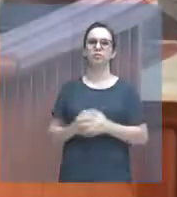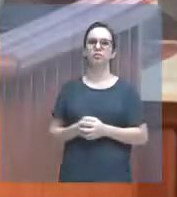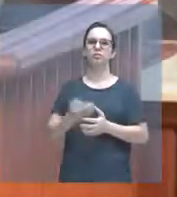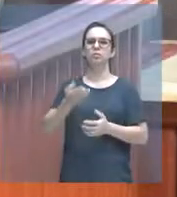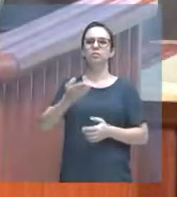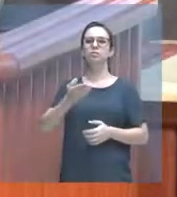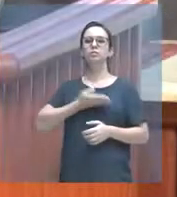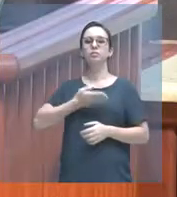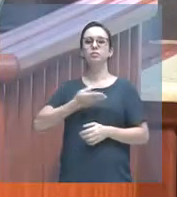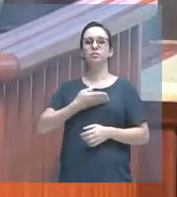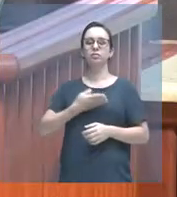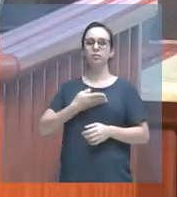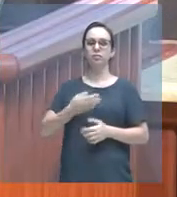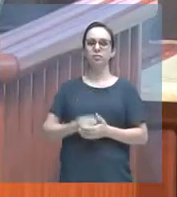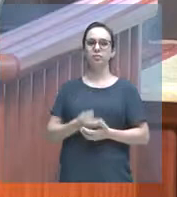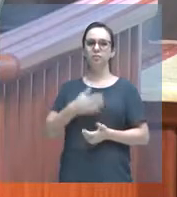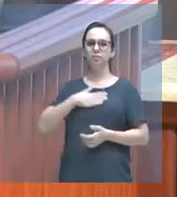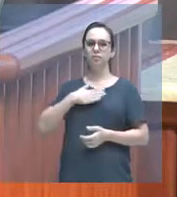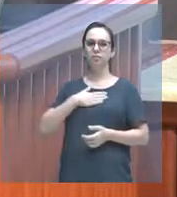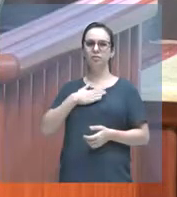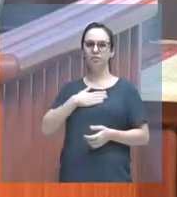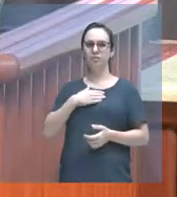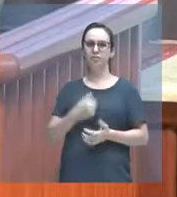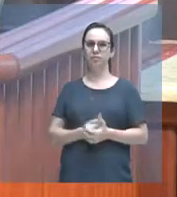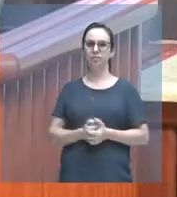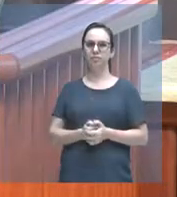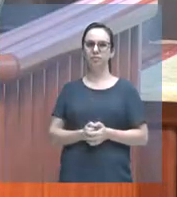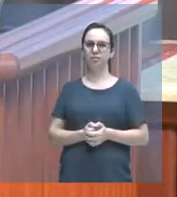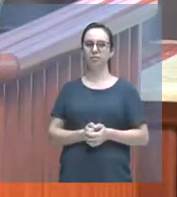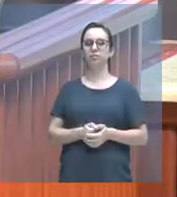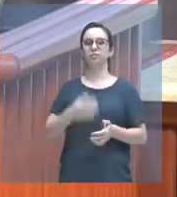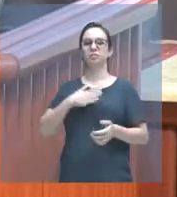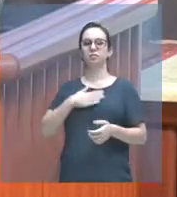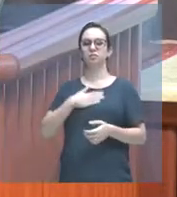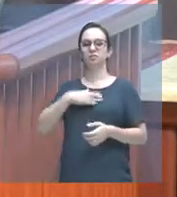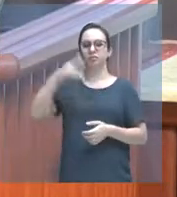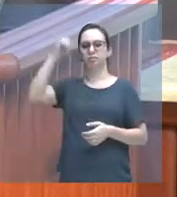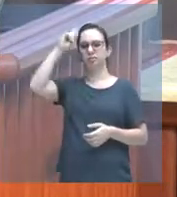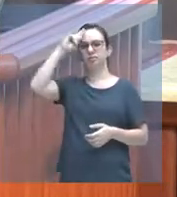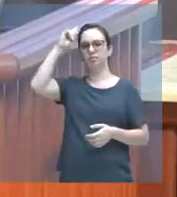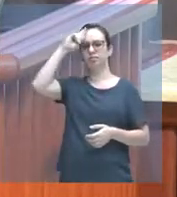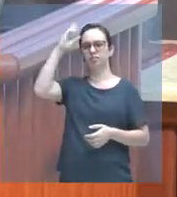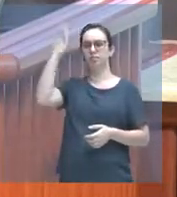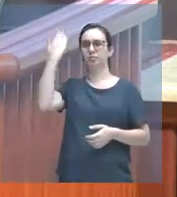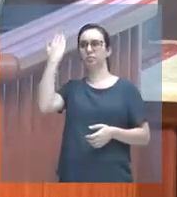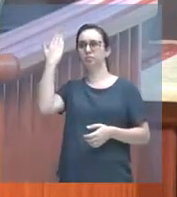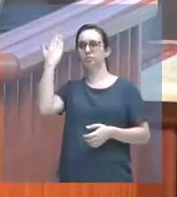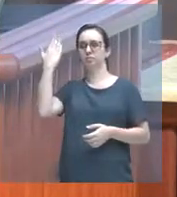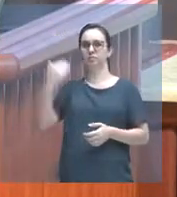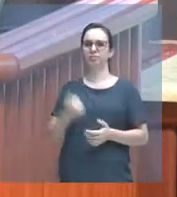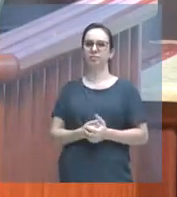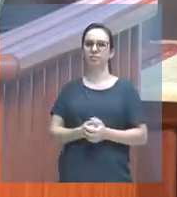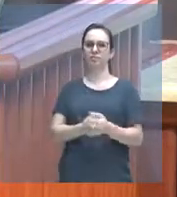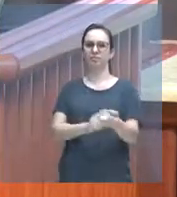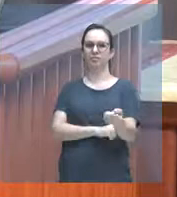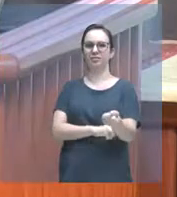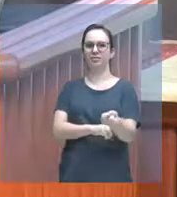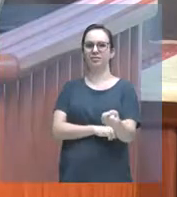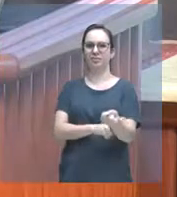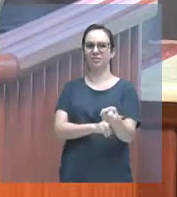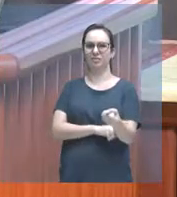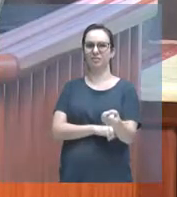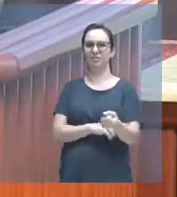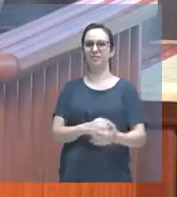Vendermel. E a minha ex-chefe, ex-irmã, ex-irmã não, irmã, a